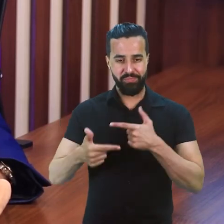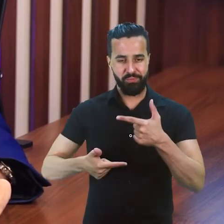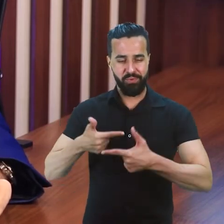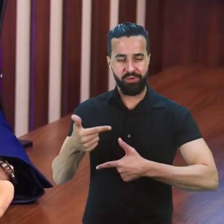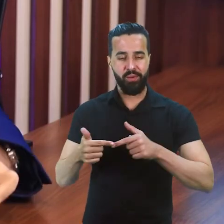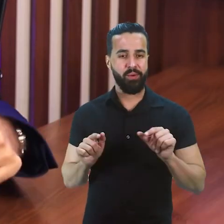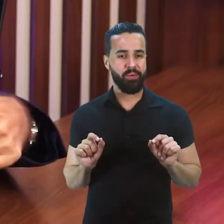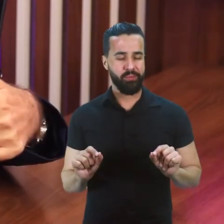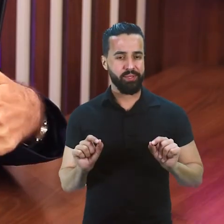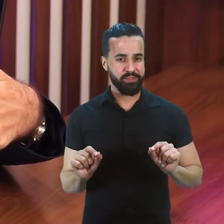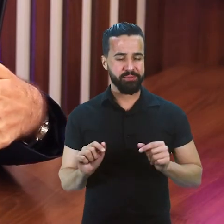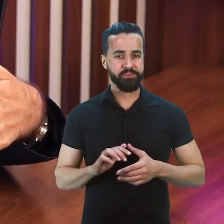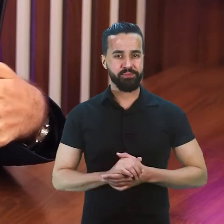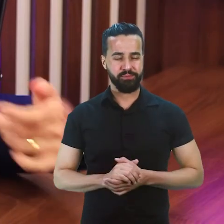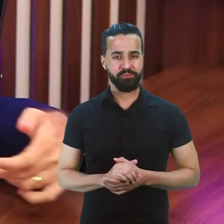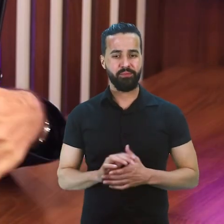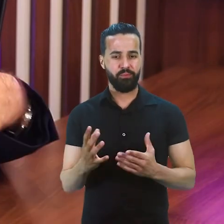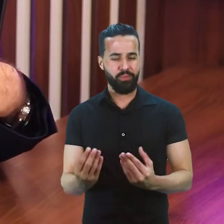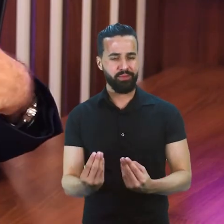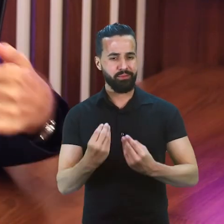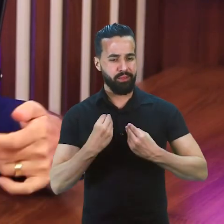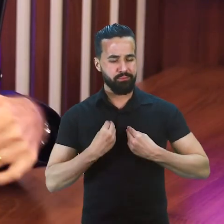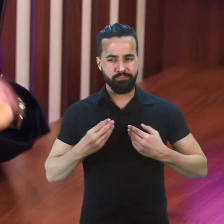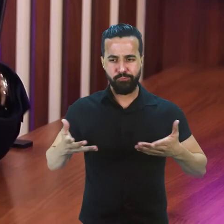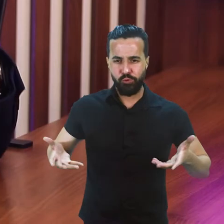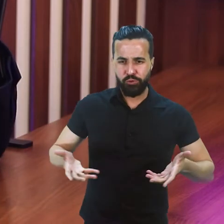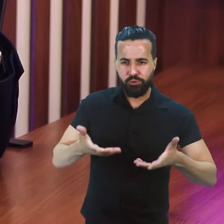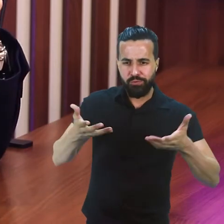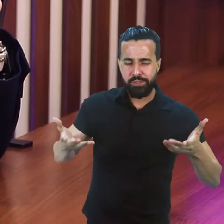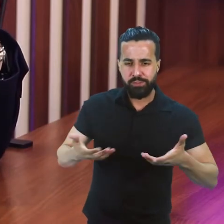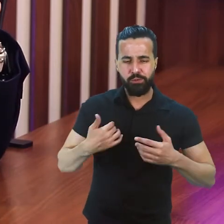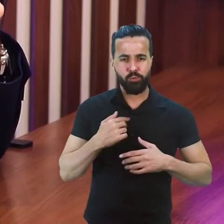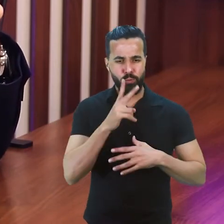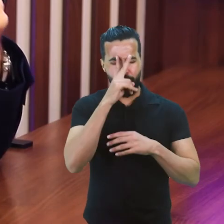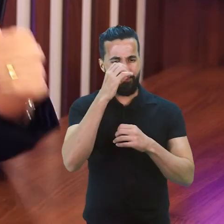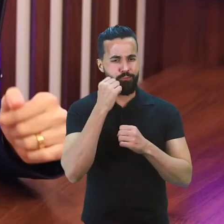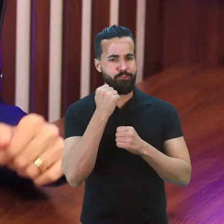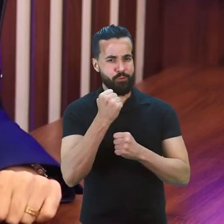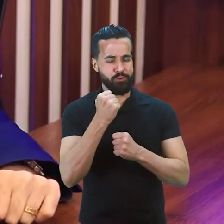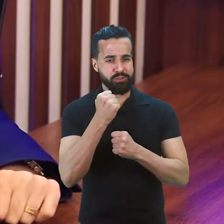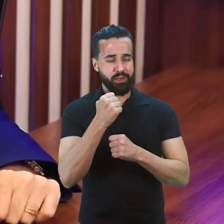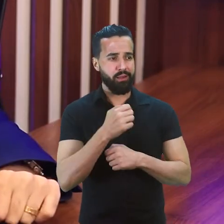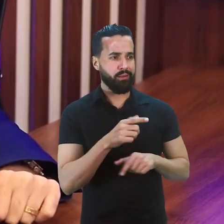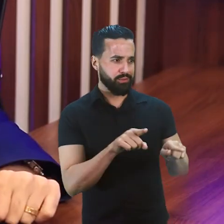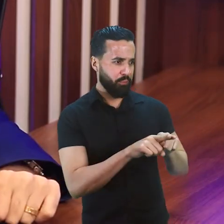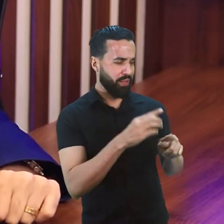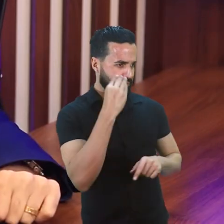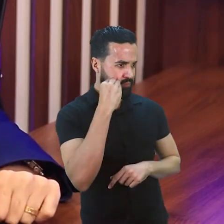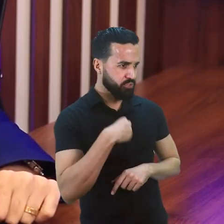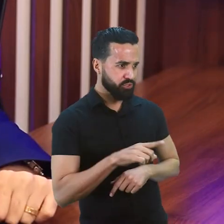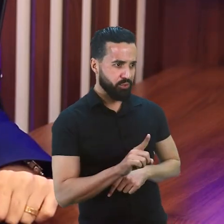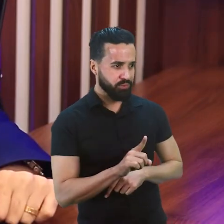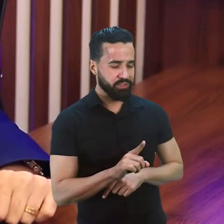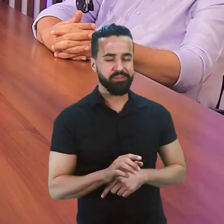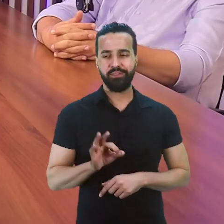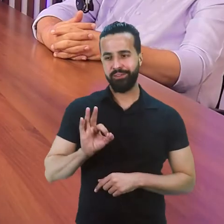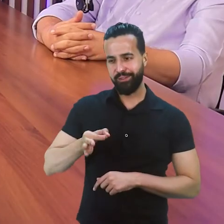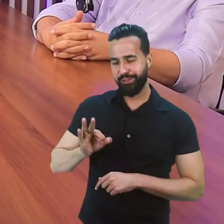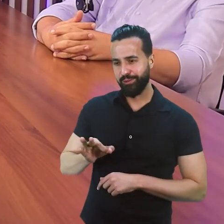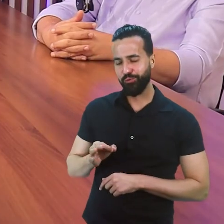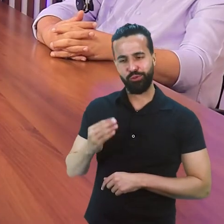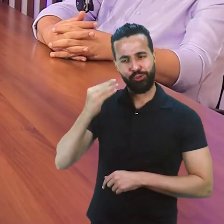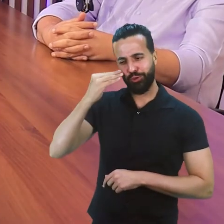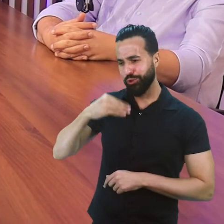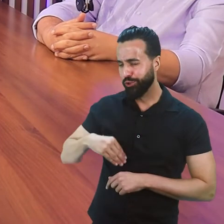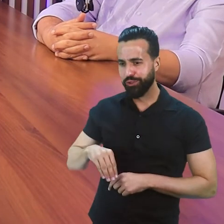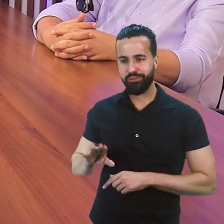acaba me dando motivação, me dando gás. E não desistir, né? De não desistir. E não desistir